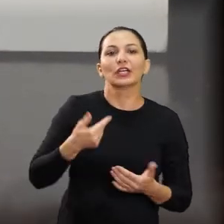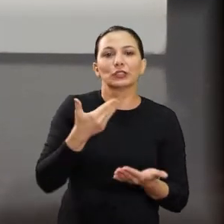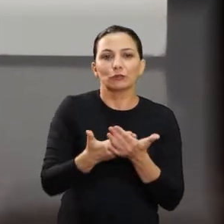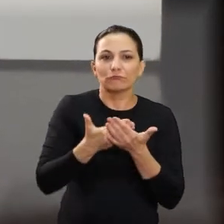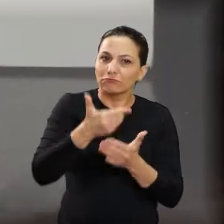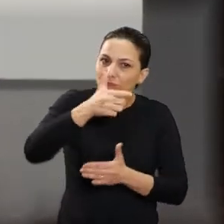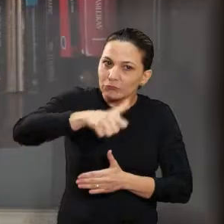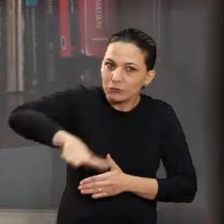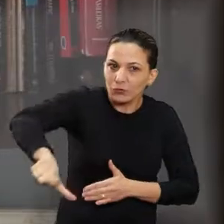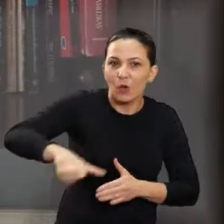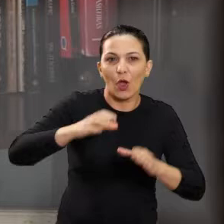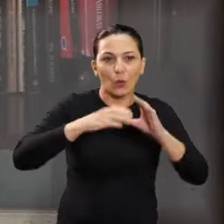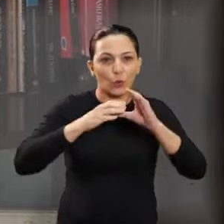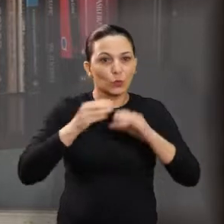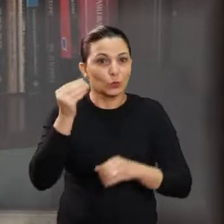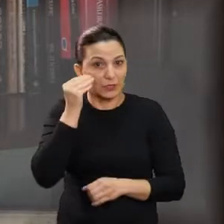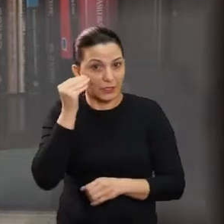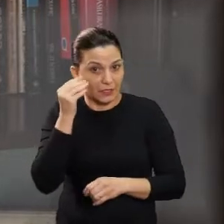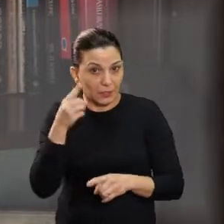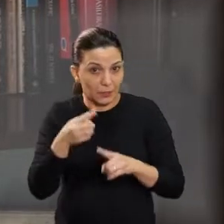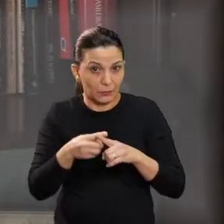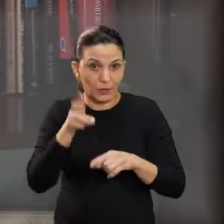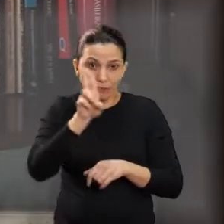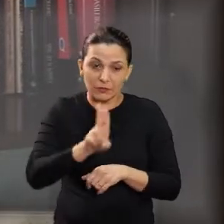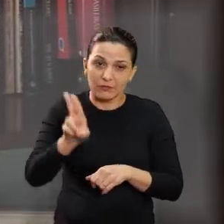prestando concursos e tal na